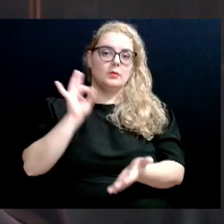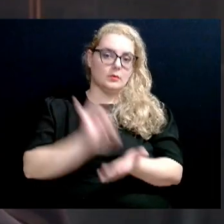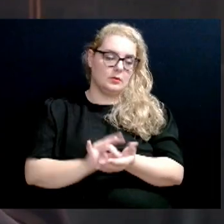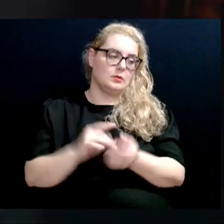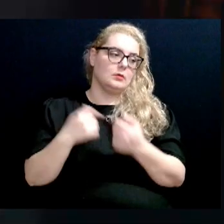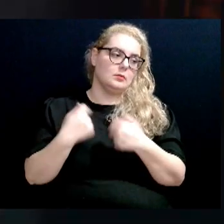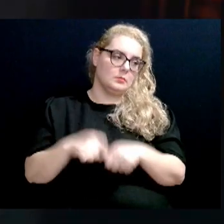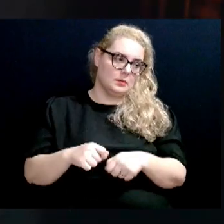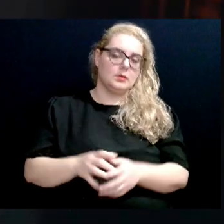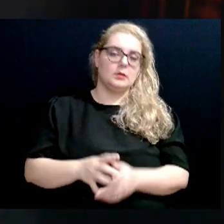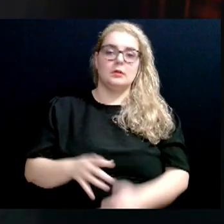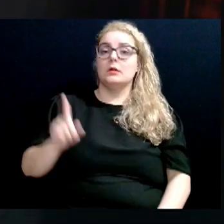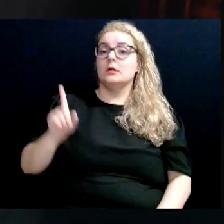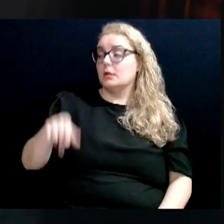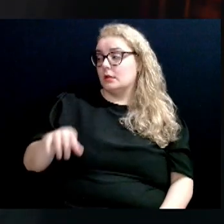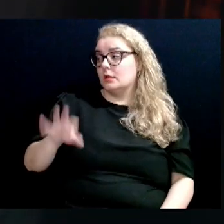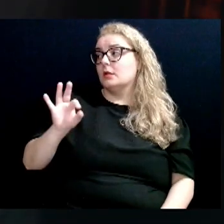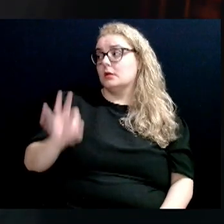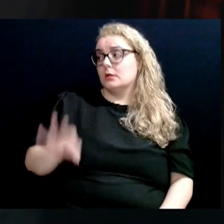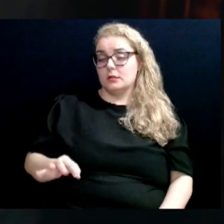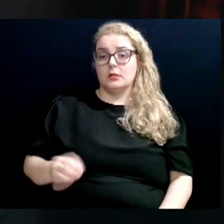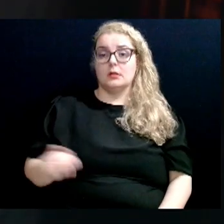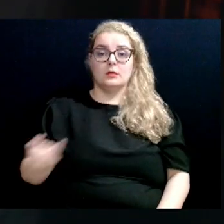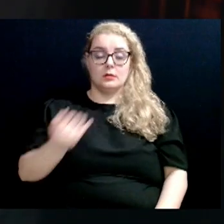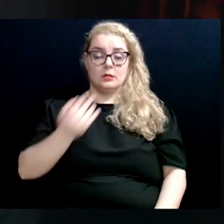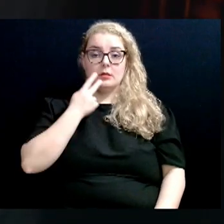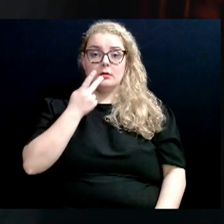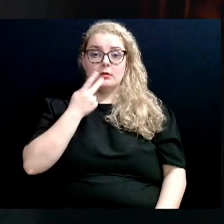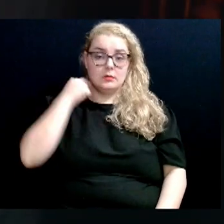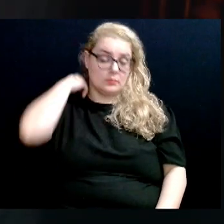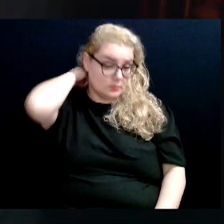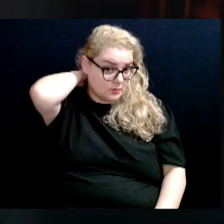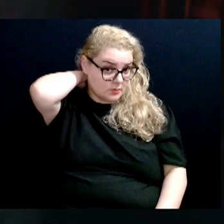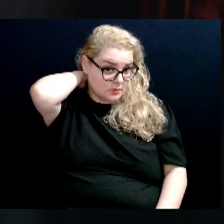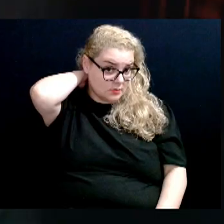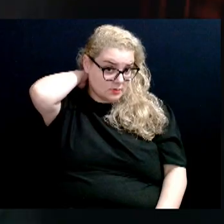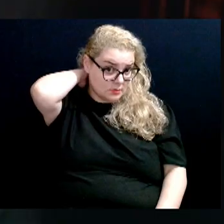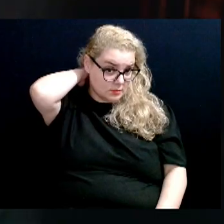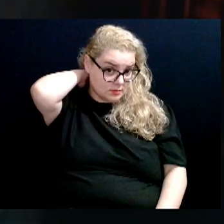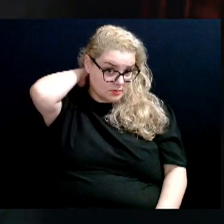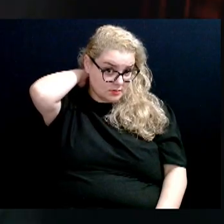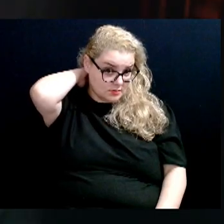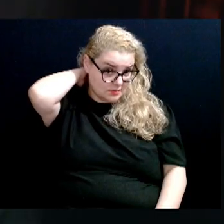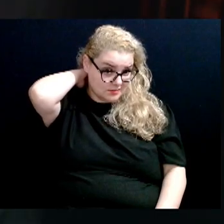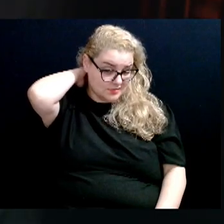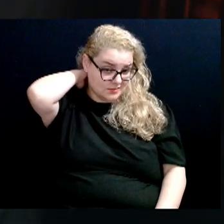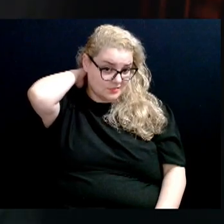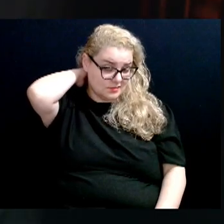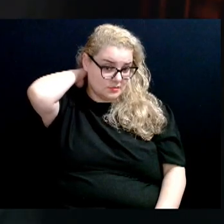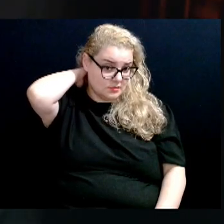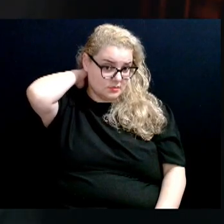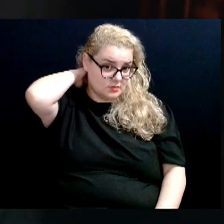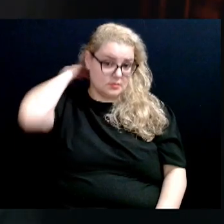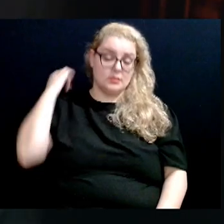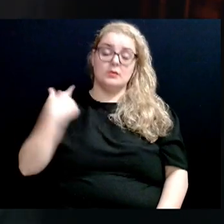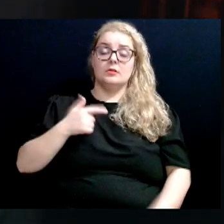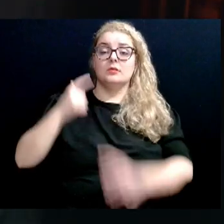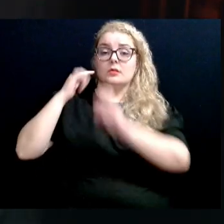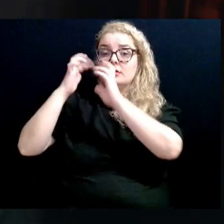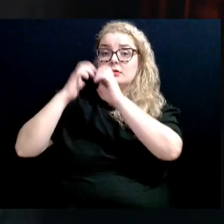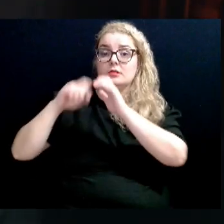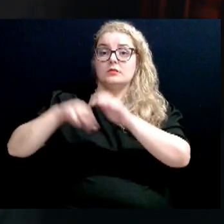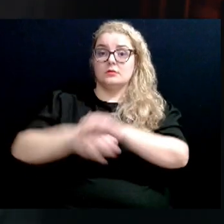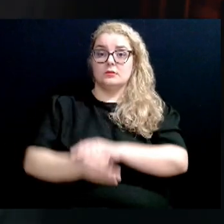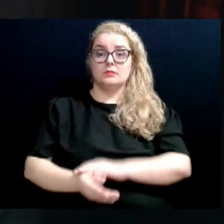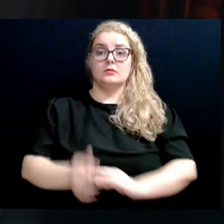Exato. É importante a gente salientar que a gente se acostuma, né? O nosso cérebro, ele se acostuma por conta da repetição. Então,